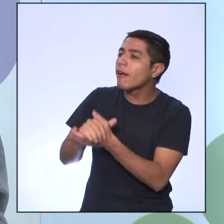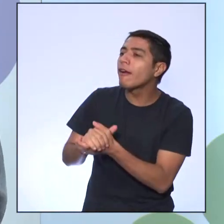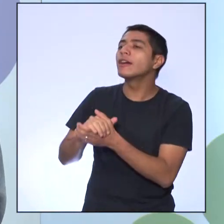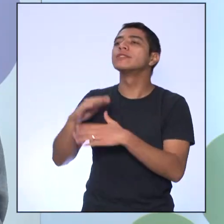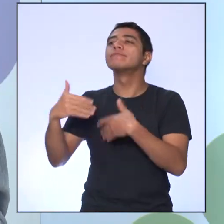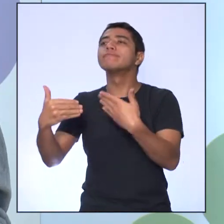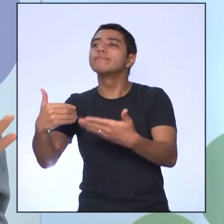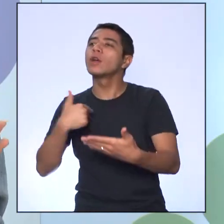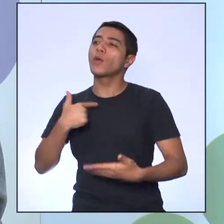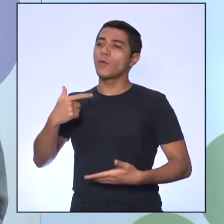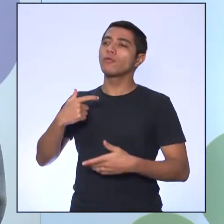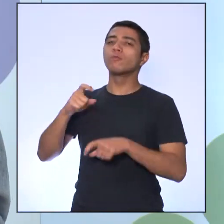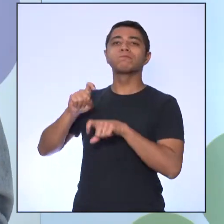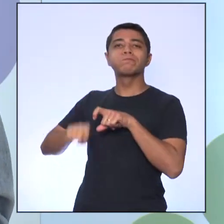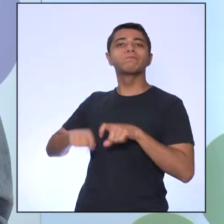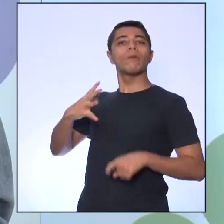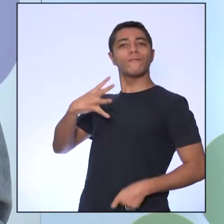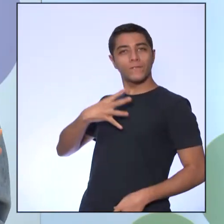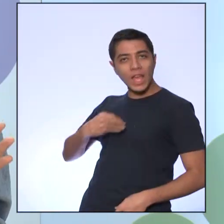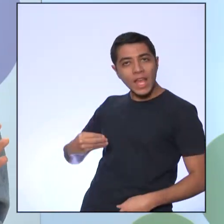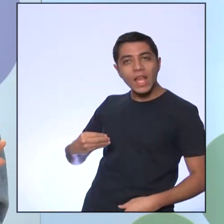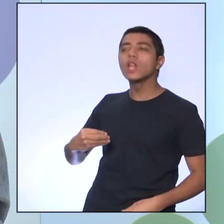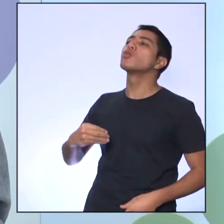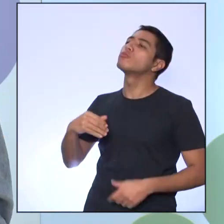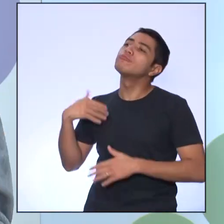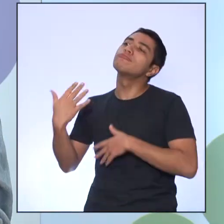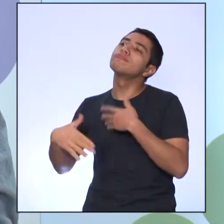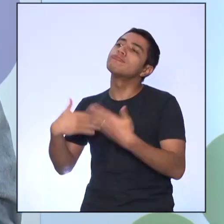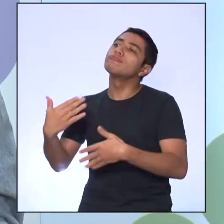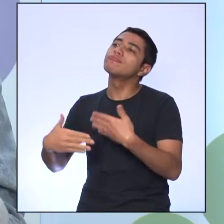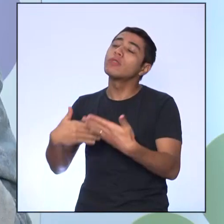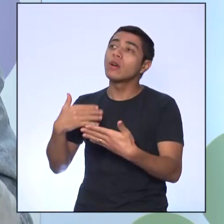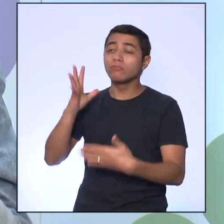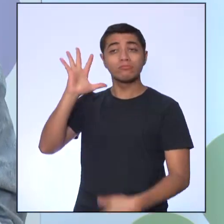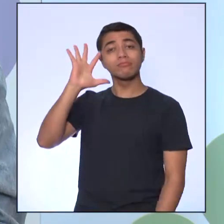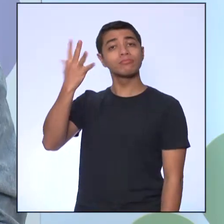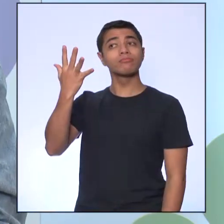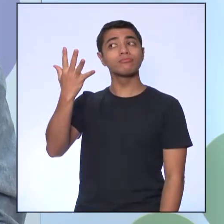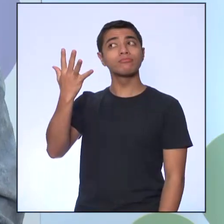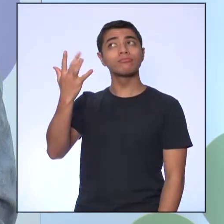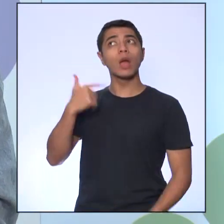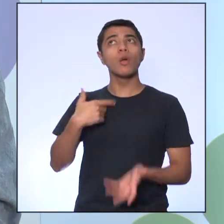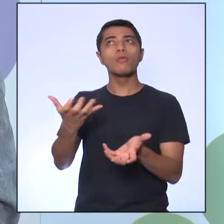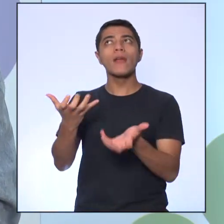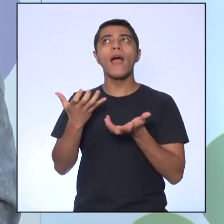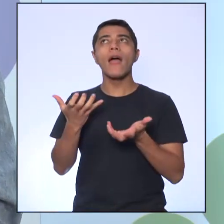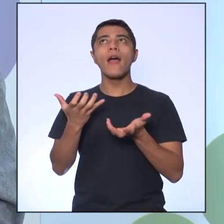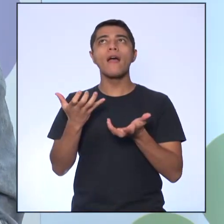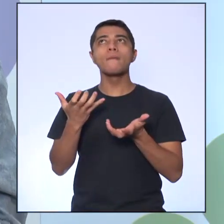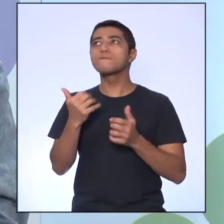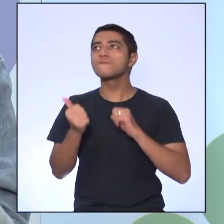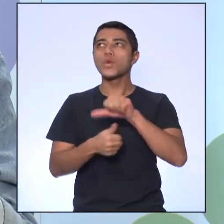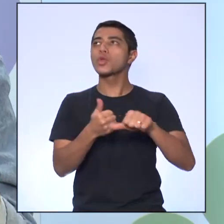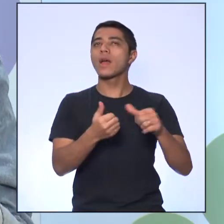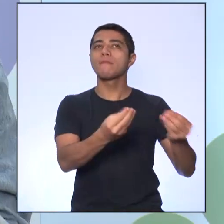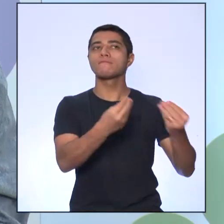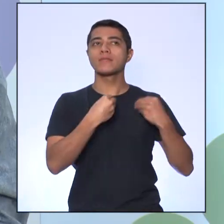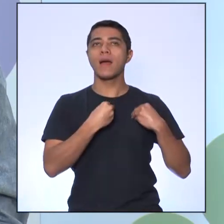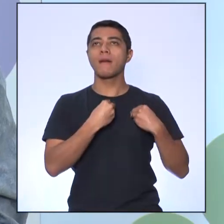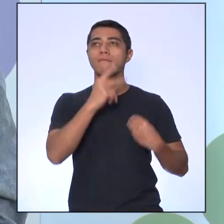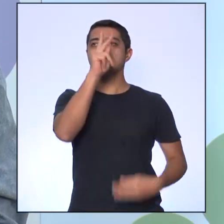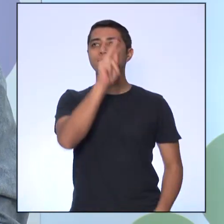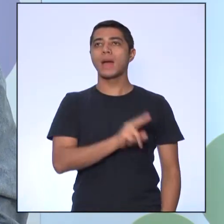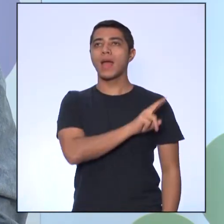cardeal, ele resolve ser um bispo, ele resolve ser um padre, e ele compra o cargo, né? Ele paga para fazer